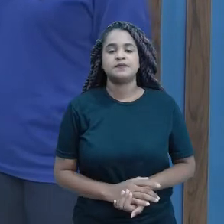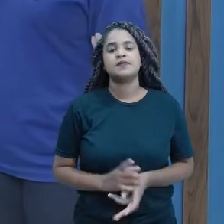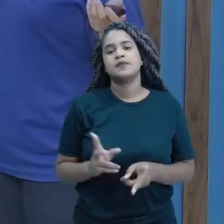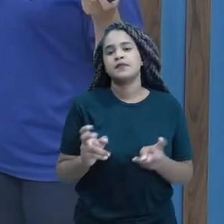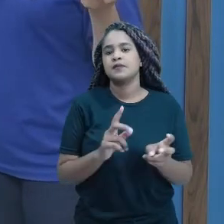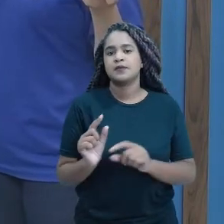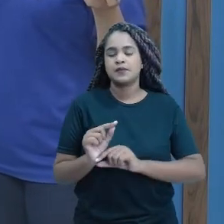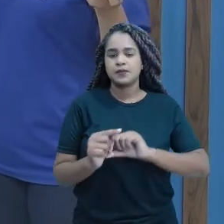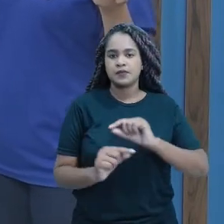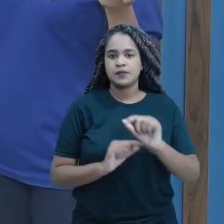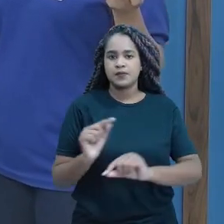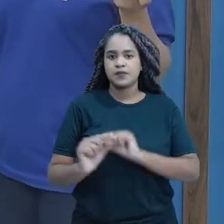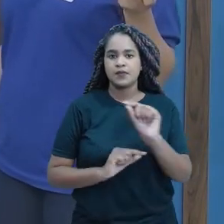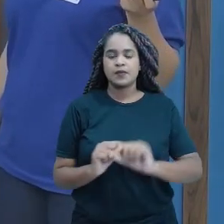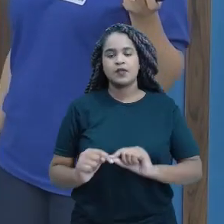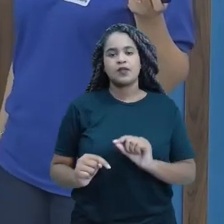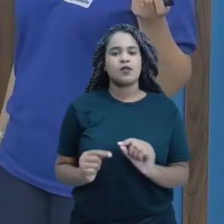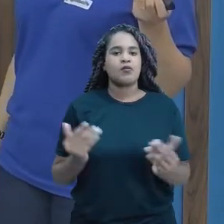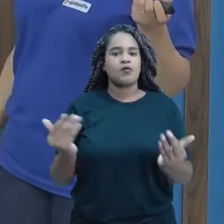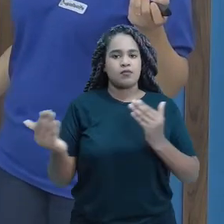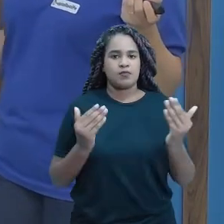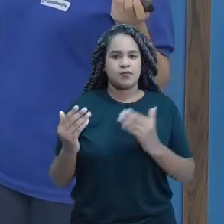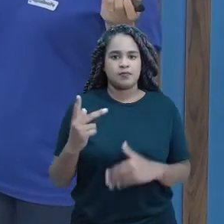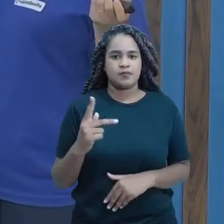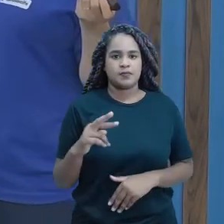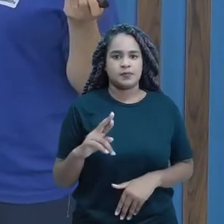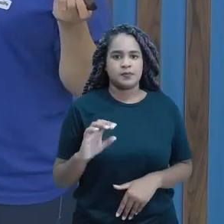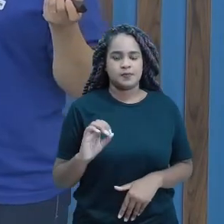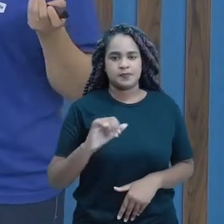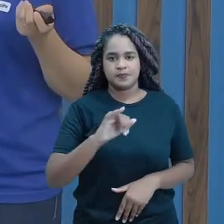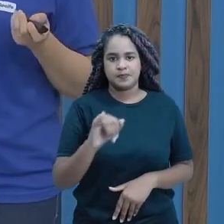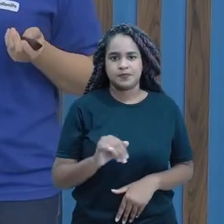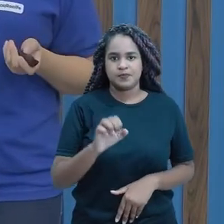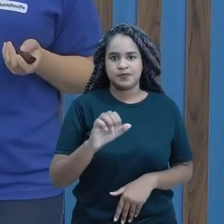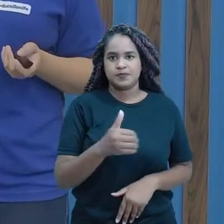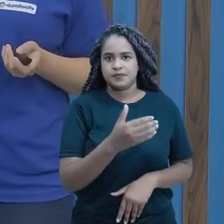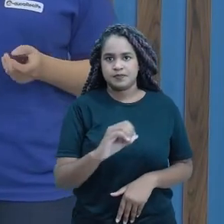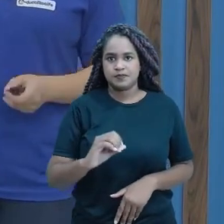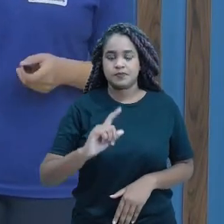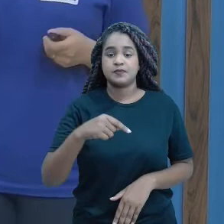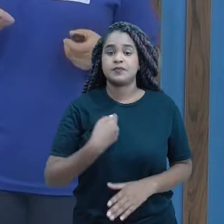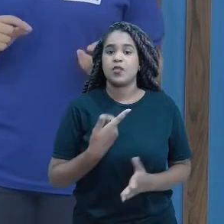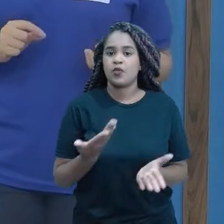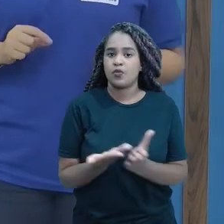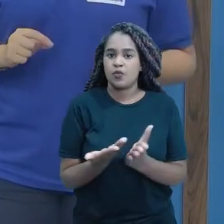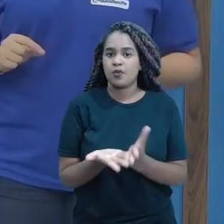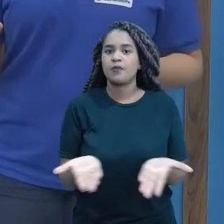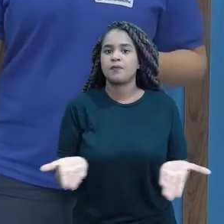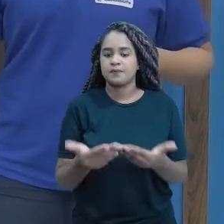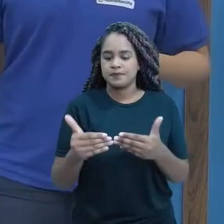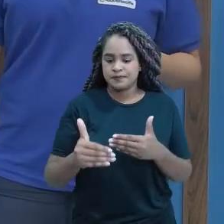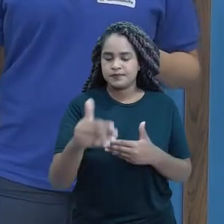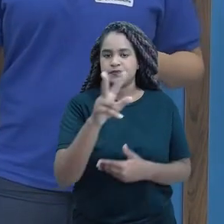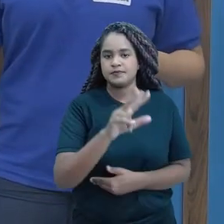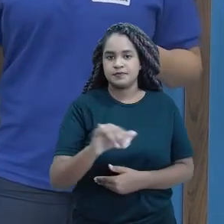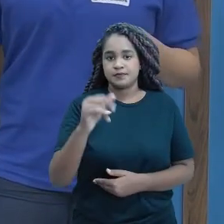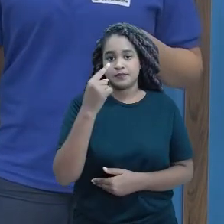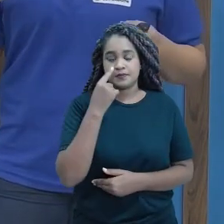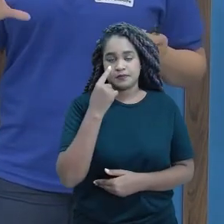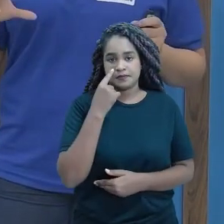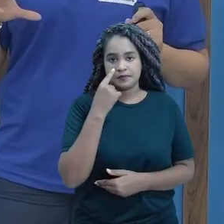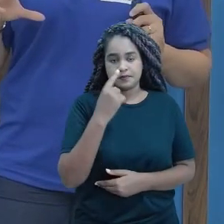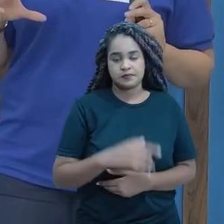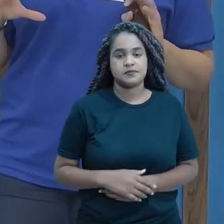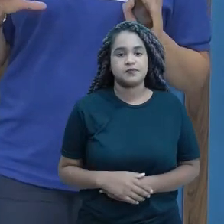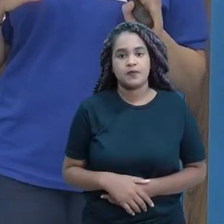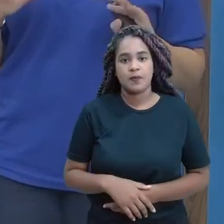de relação entre projeções. E é isso que a gente vai estar estudando agora. Quando a gente tem aquela altura no